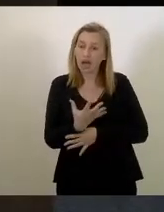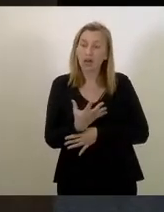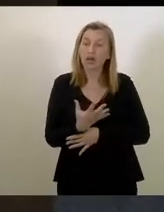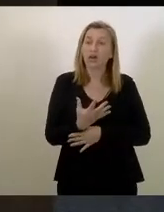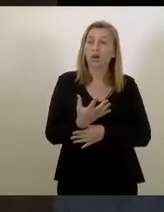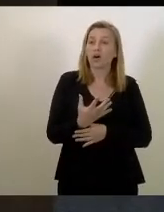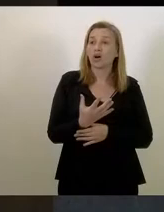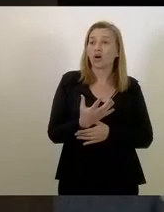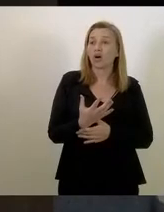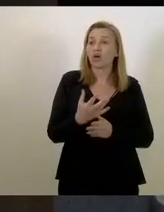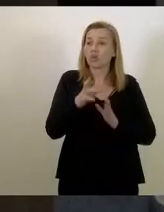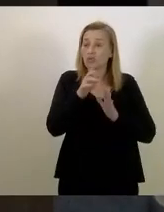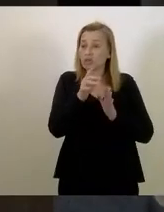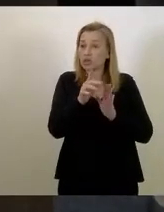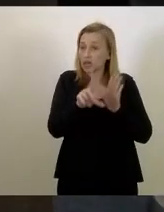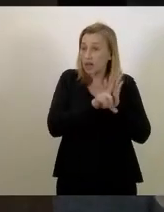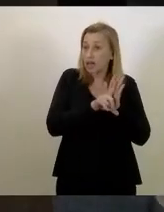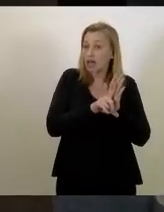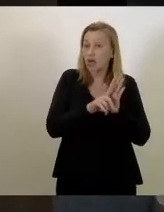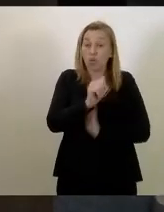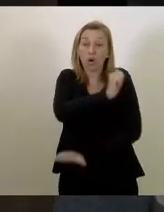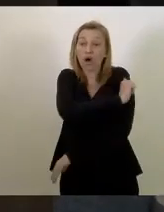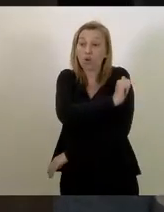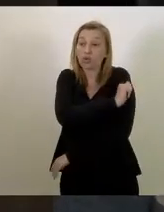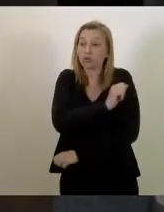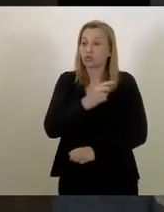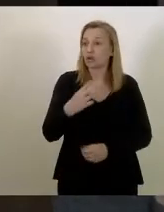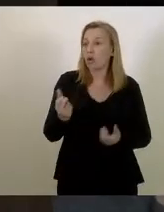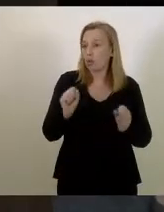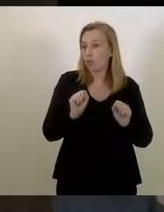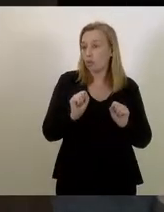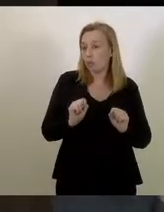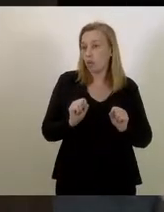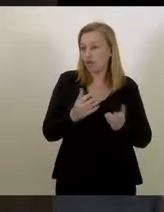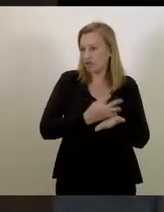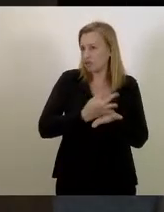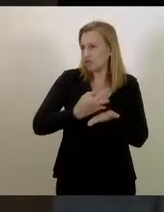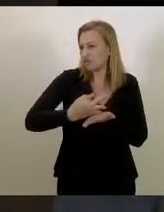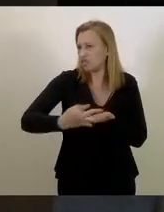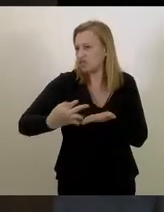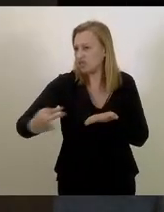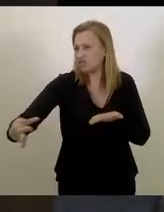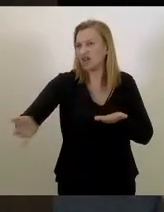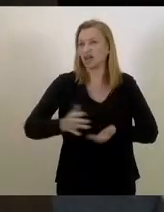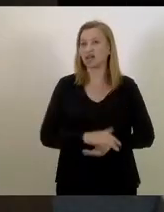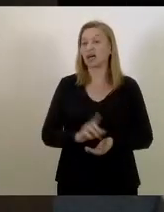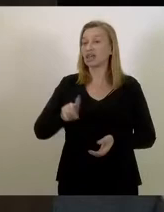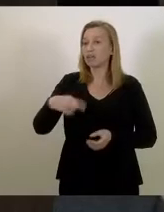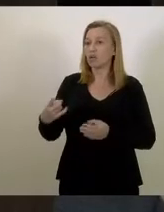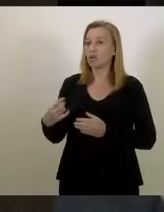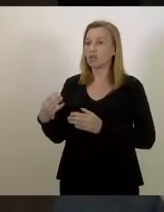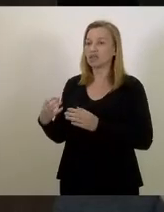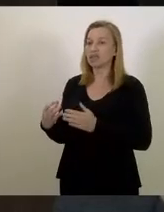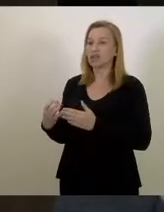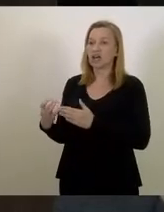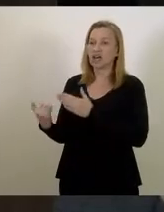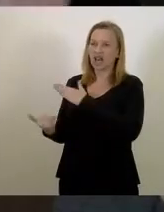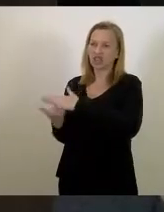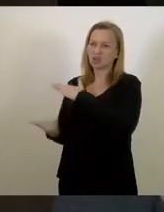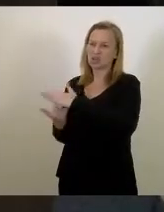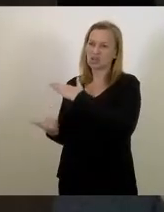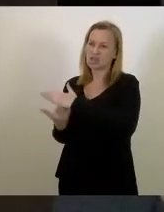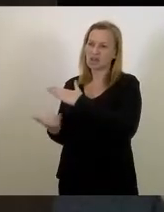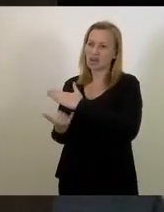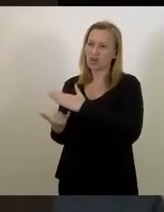parâmetro porque também o aluno pode sair faltando como bem entender e depois a instituição que se vire para repor a aula que ele